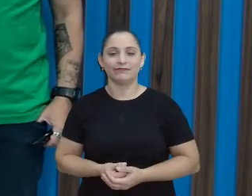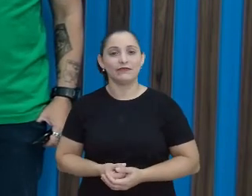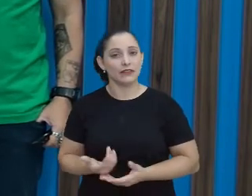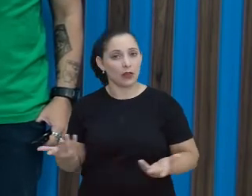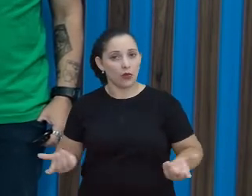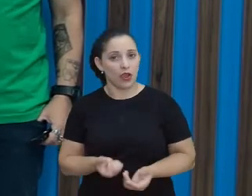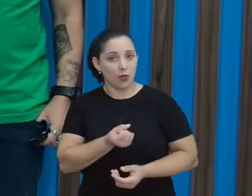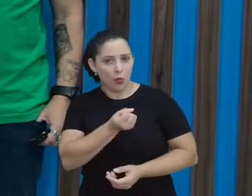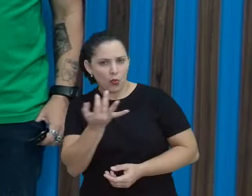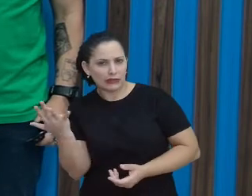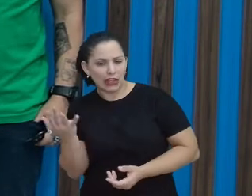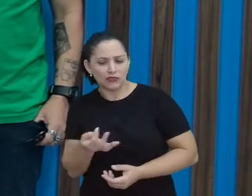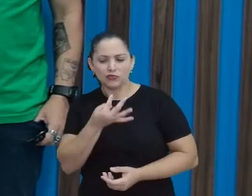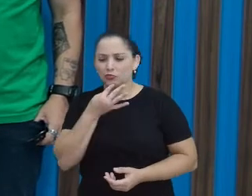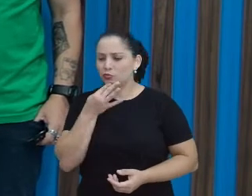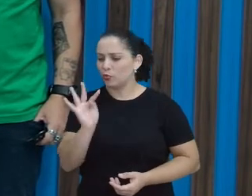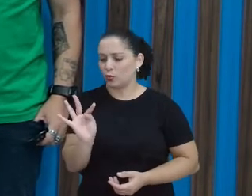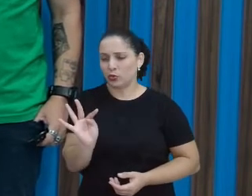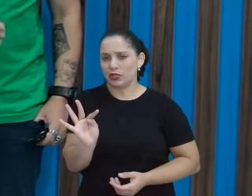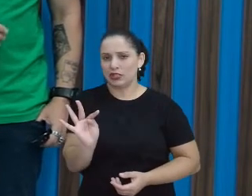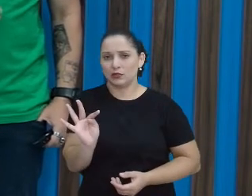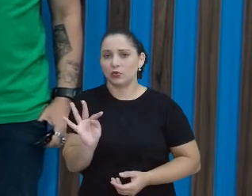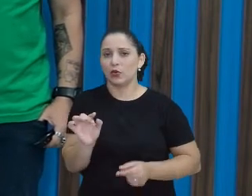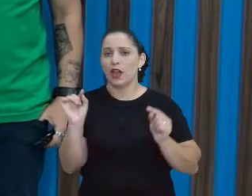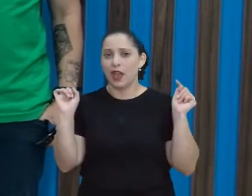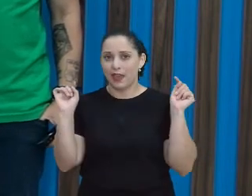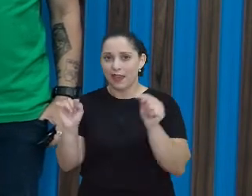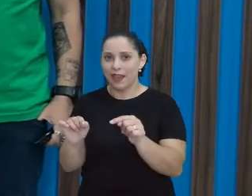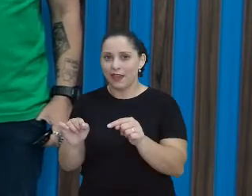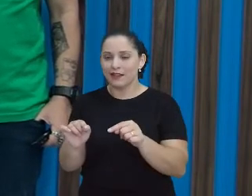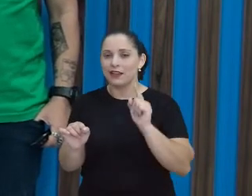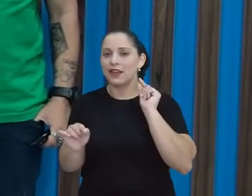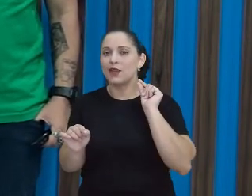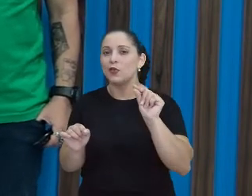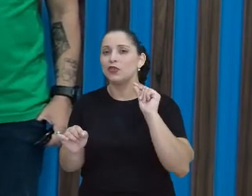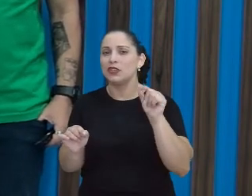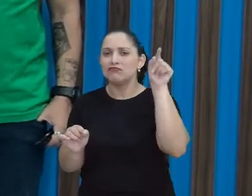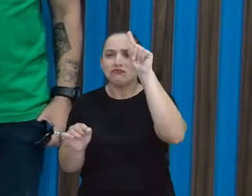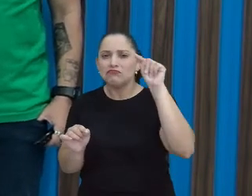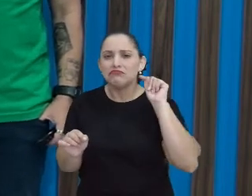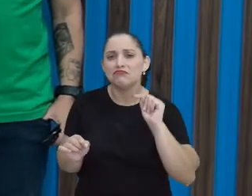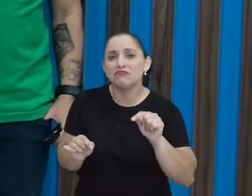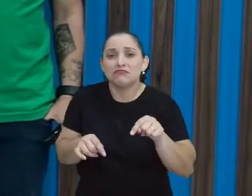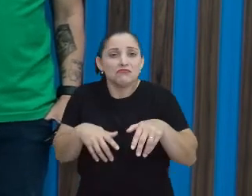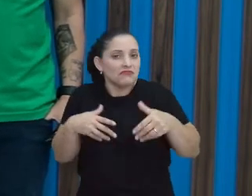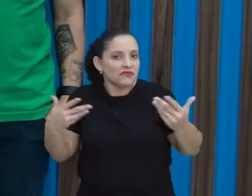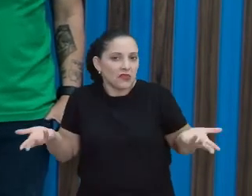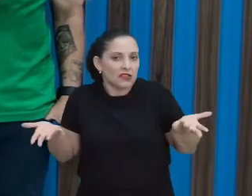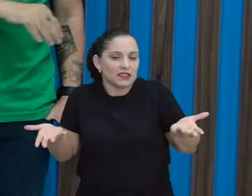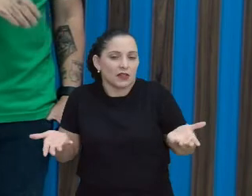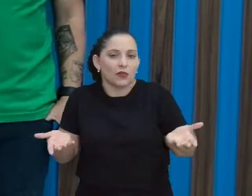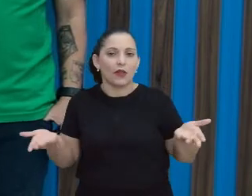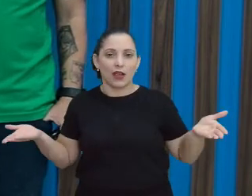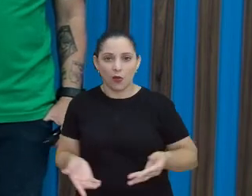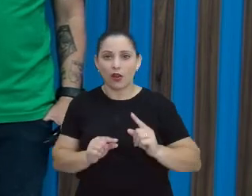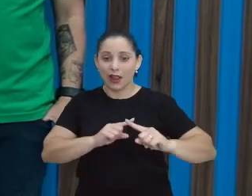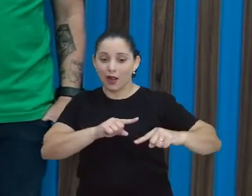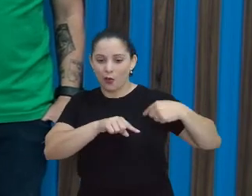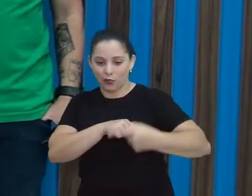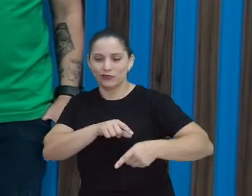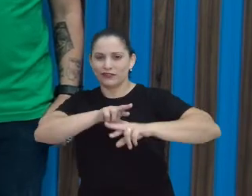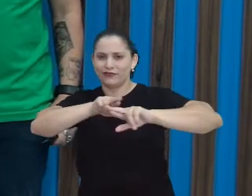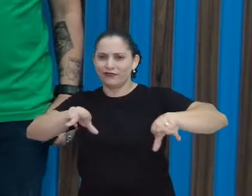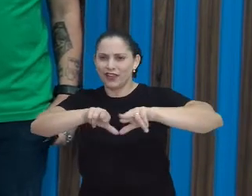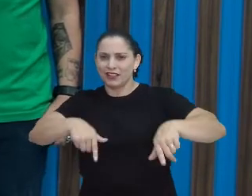Valor desconhecido ou informação desconhecida é uma incógnita. A gente vai ver em uma outra situação que as letras